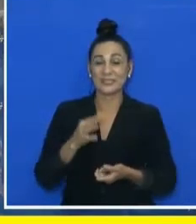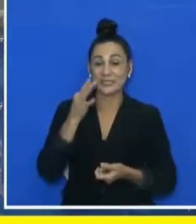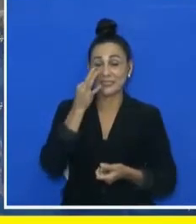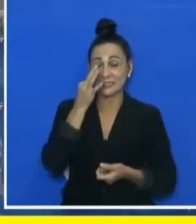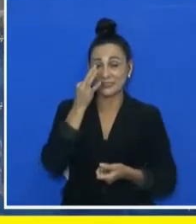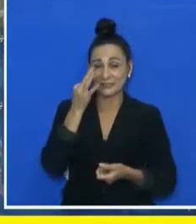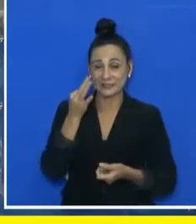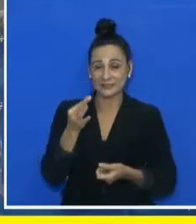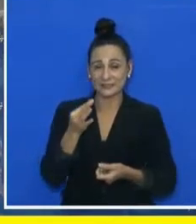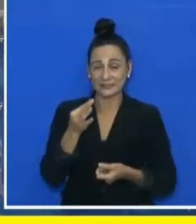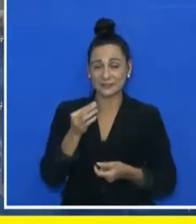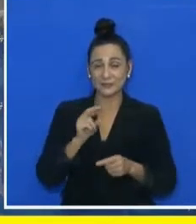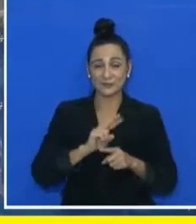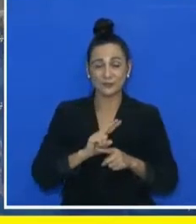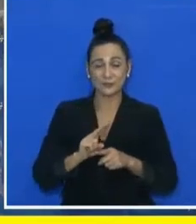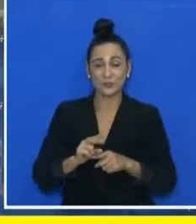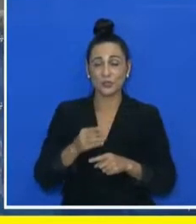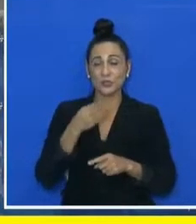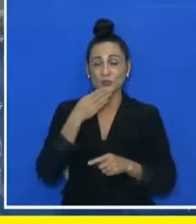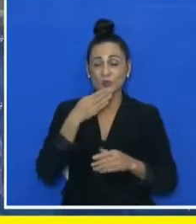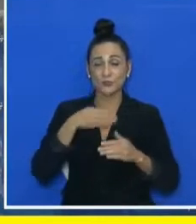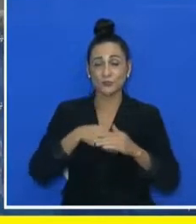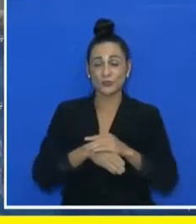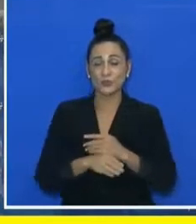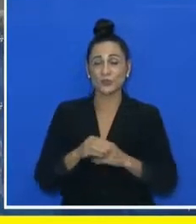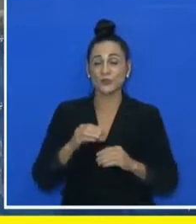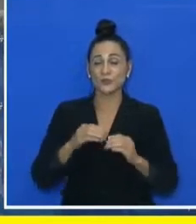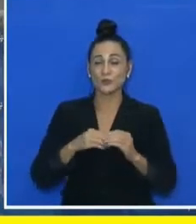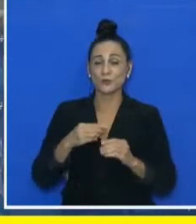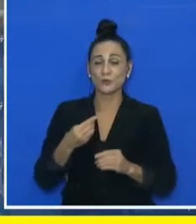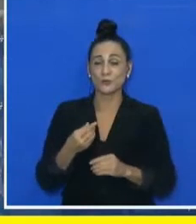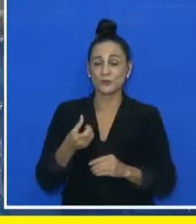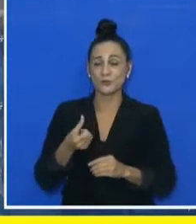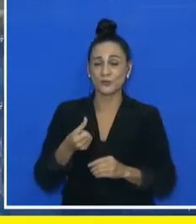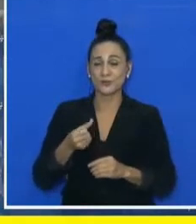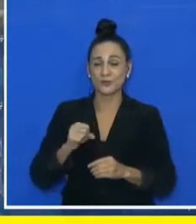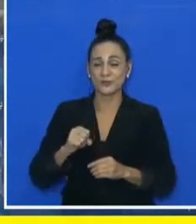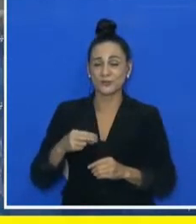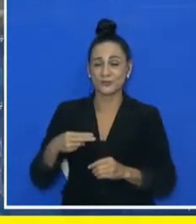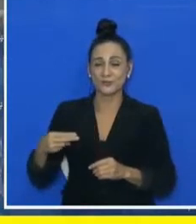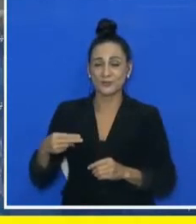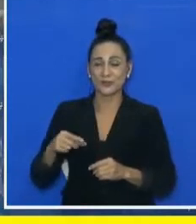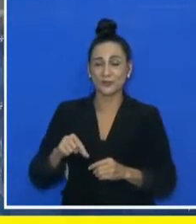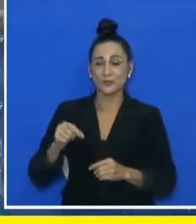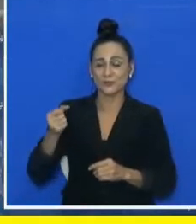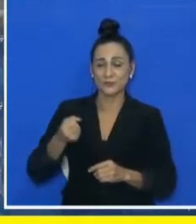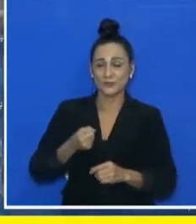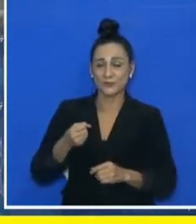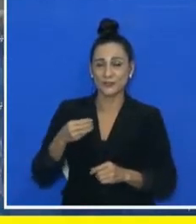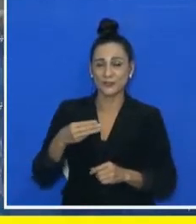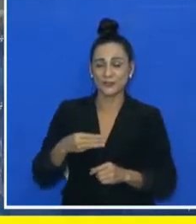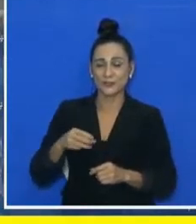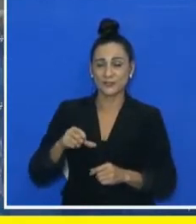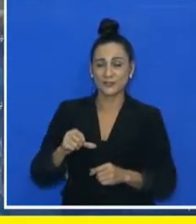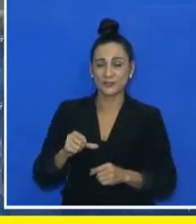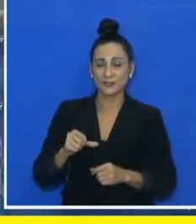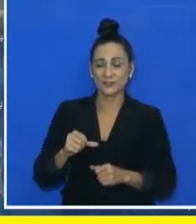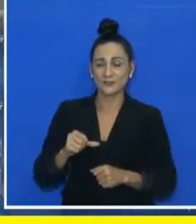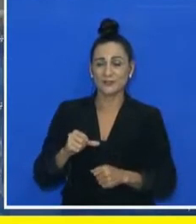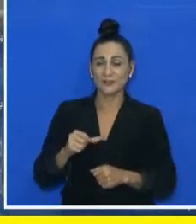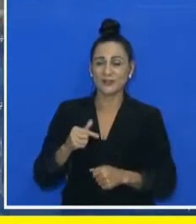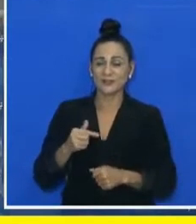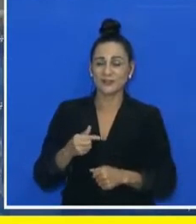Atenção, senhores auditores populares. Time Mania, concurso número 1682. Números sorteados: